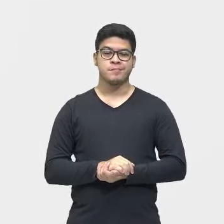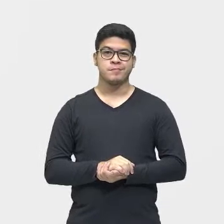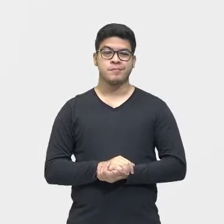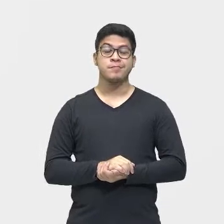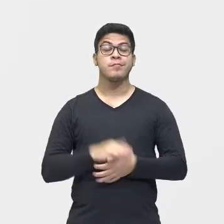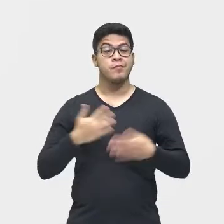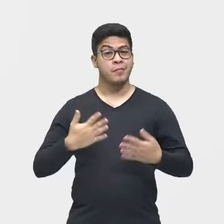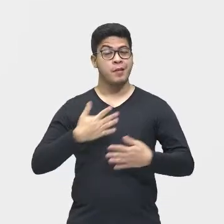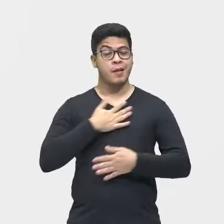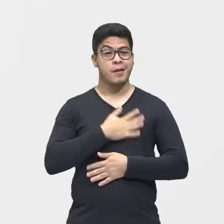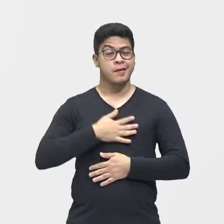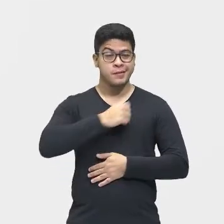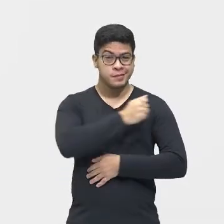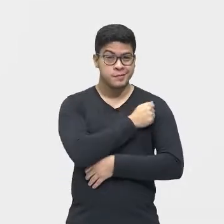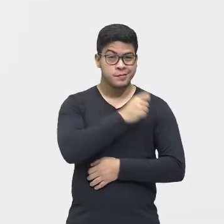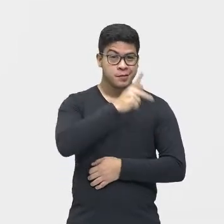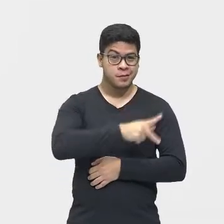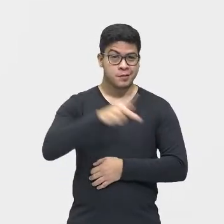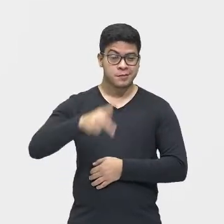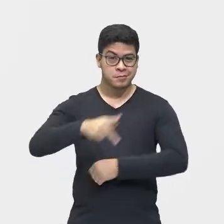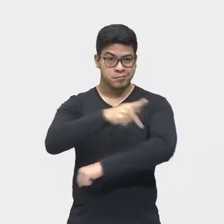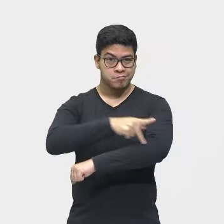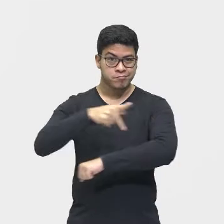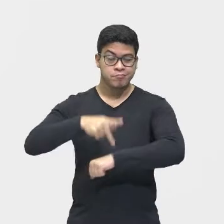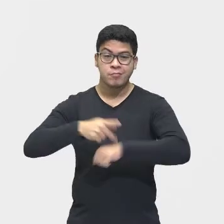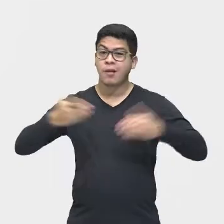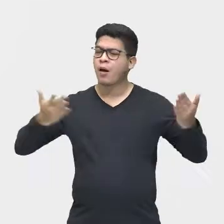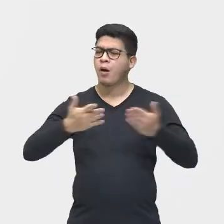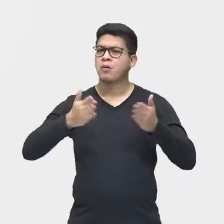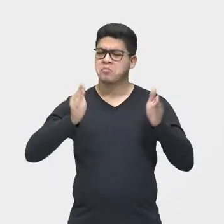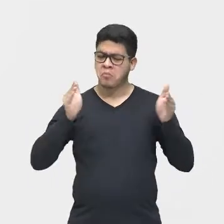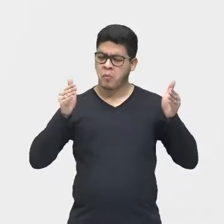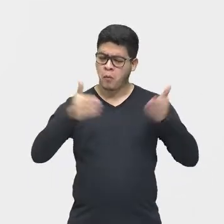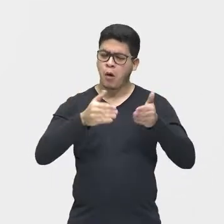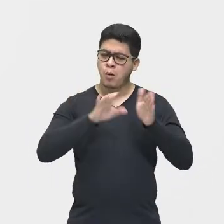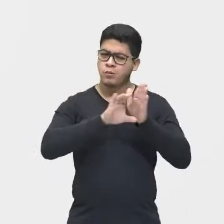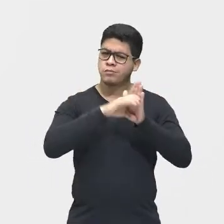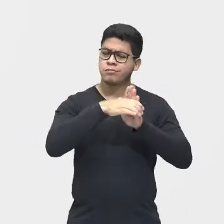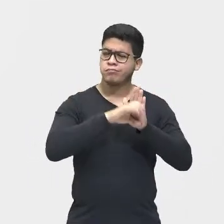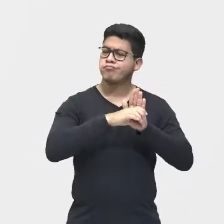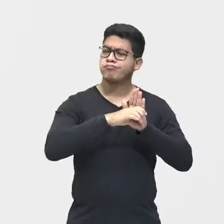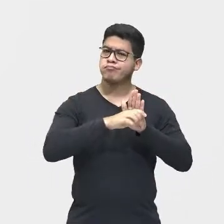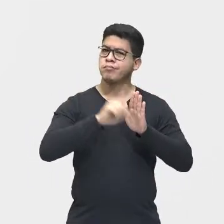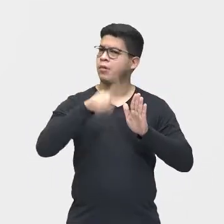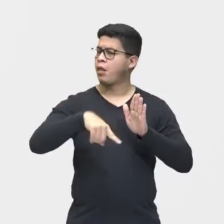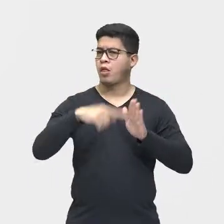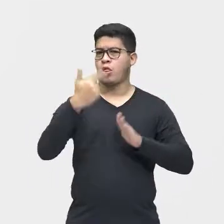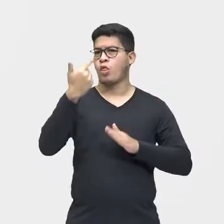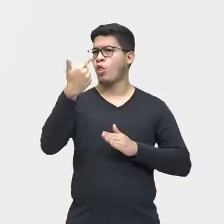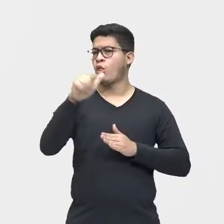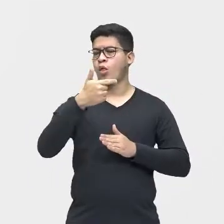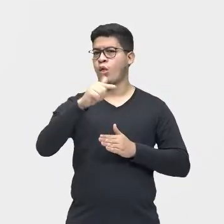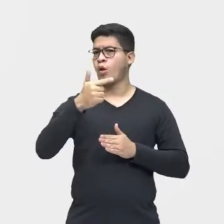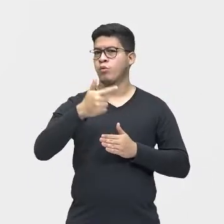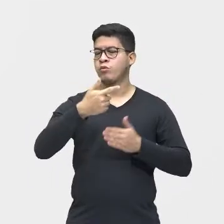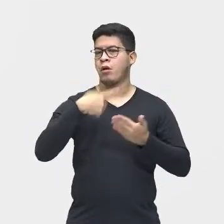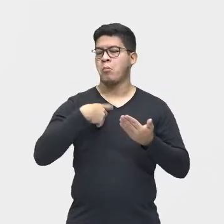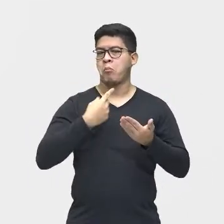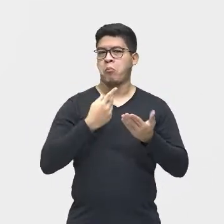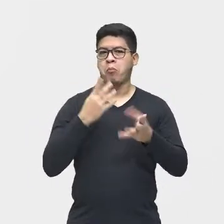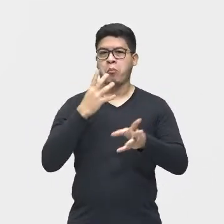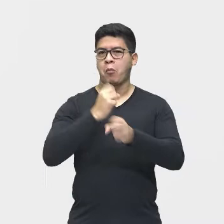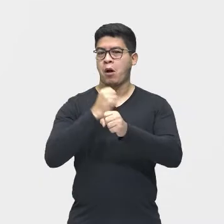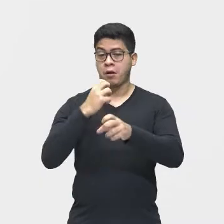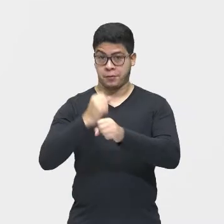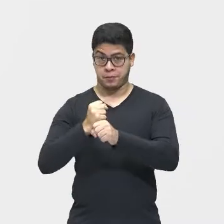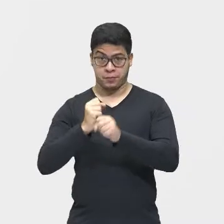Queridos alunos, professores, pedagogos, a aula de hoje ela é mais conceitual. Então, hoje nós não teremos cálculos, só mais definições.